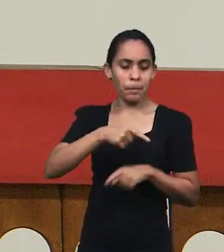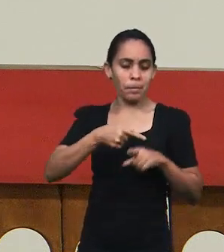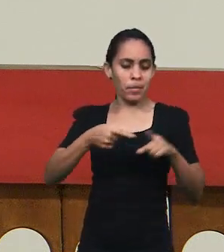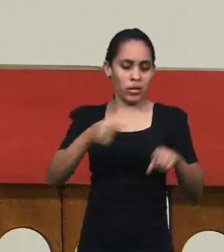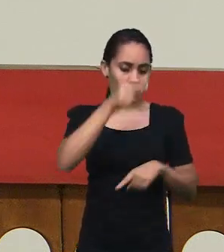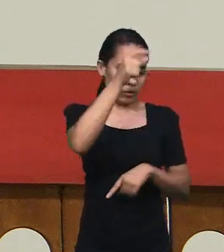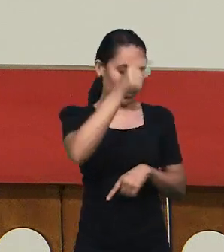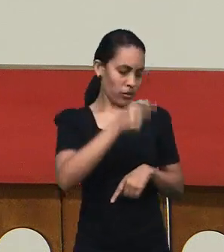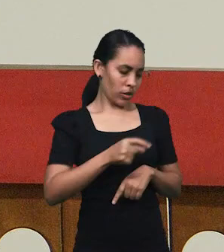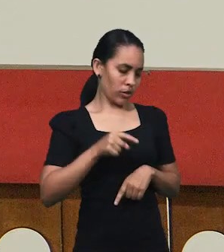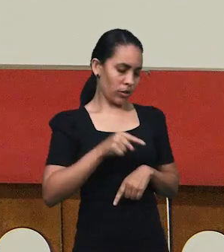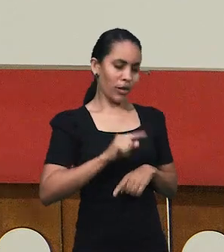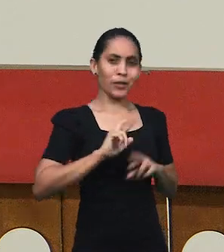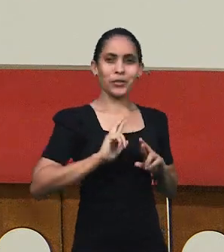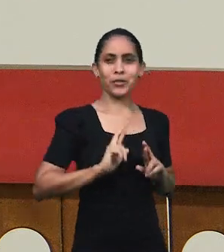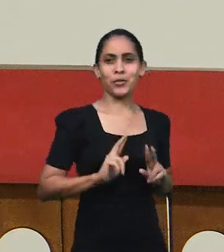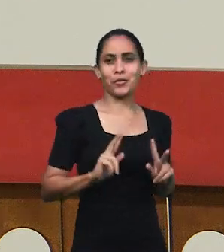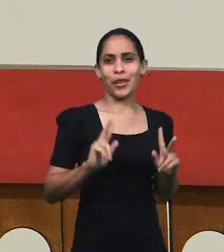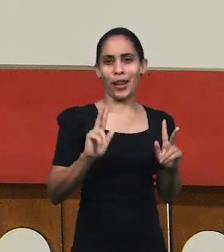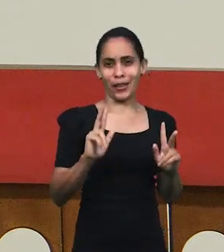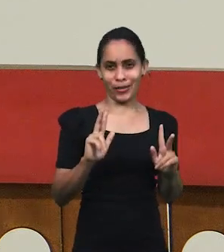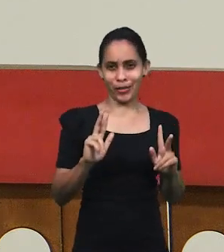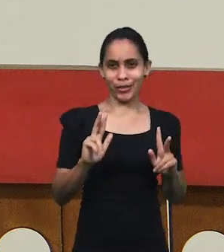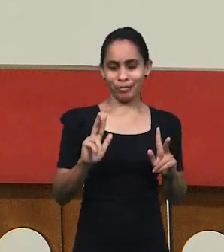Mas esse soldado era diferente.